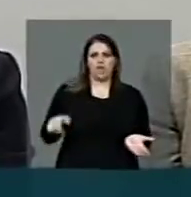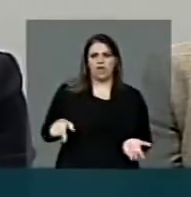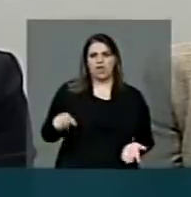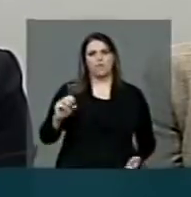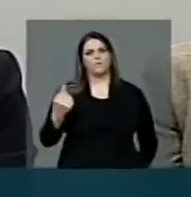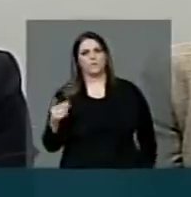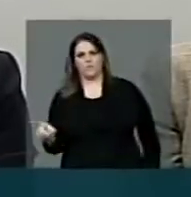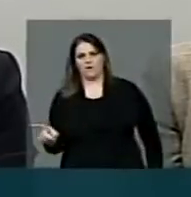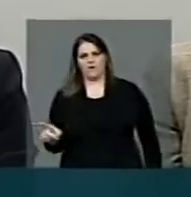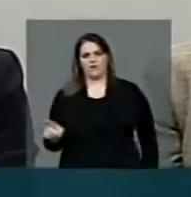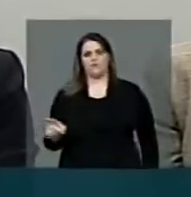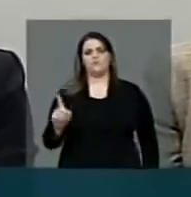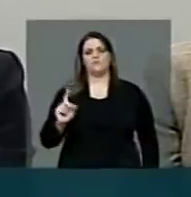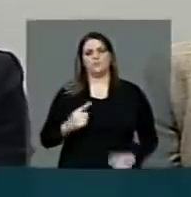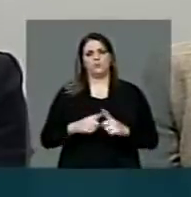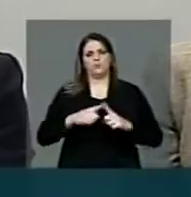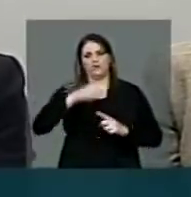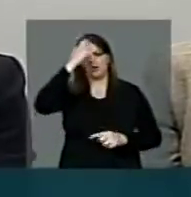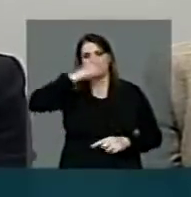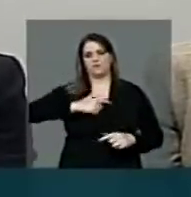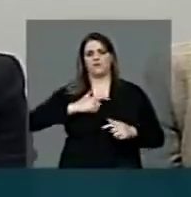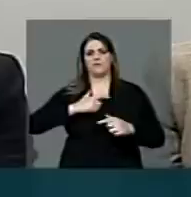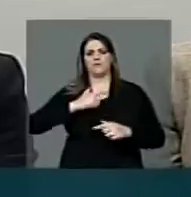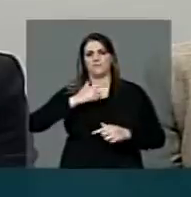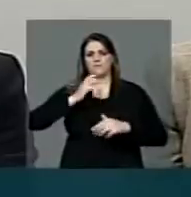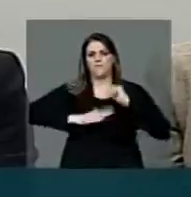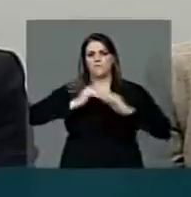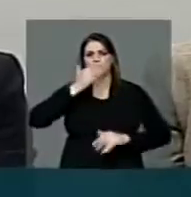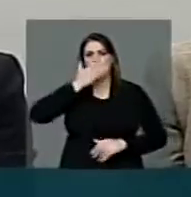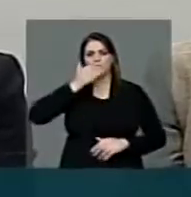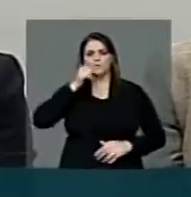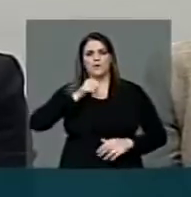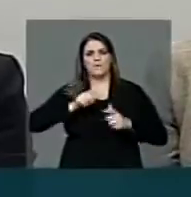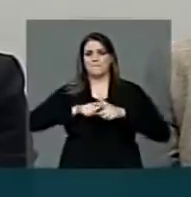das prostitutas no Brasil exercem sua profissão, ou seja,